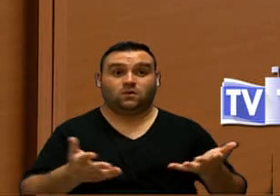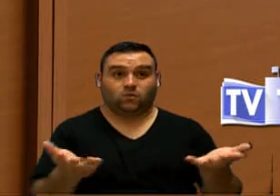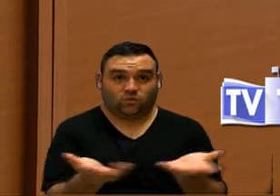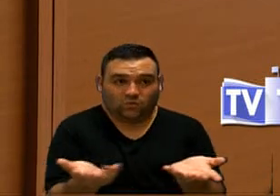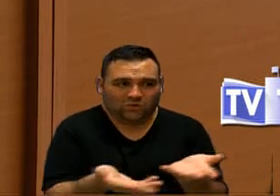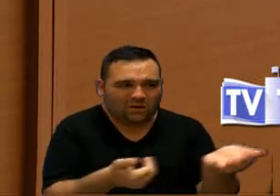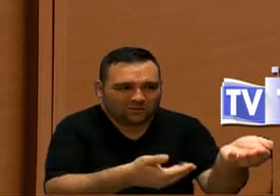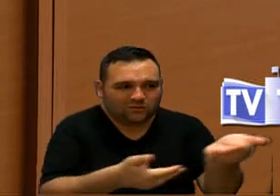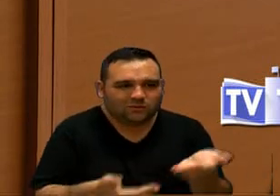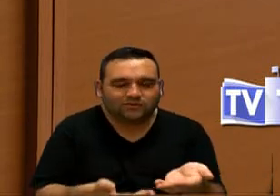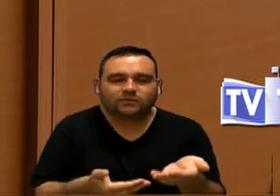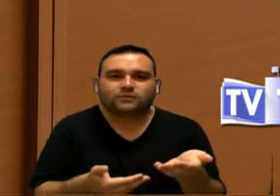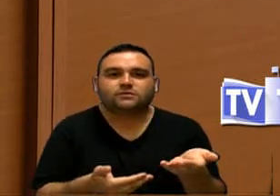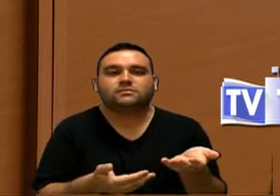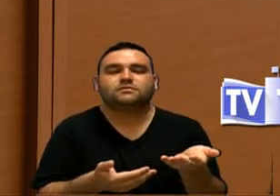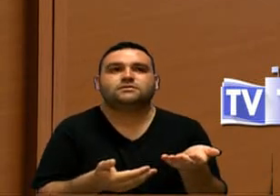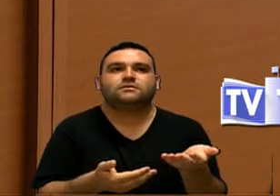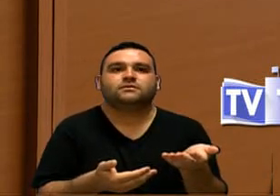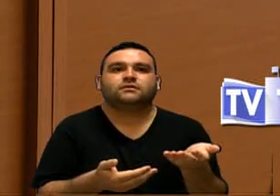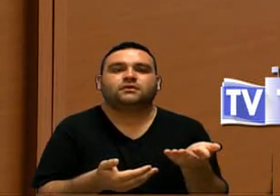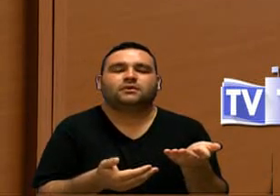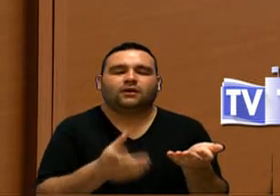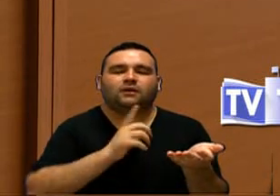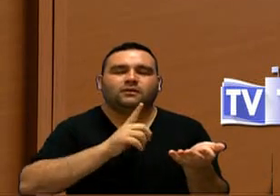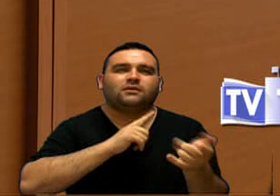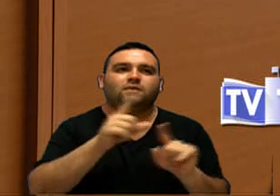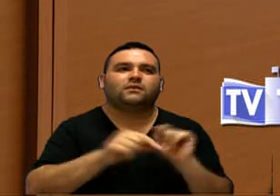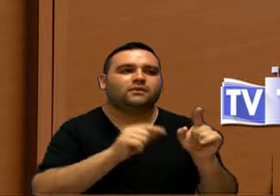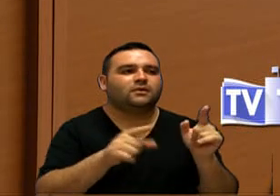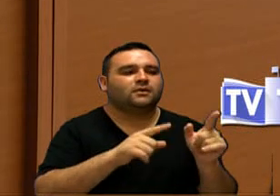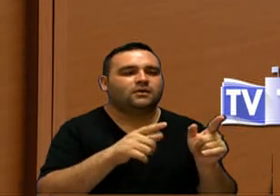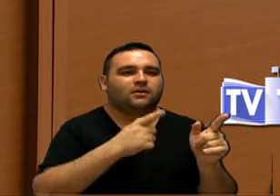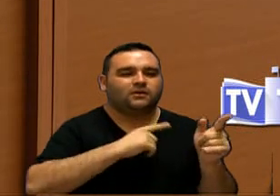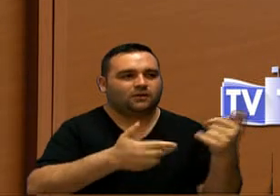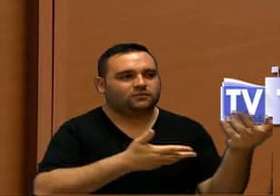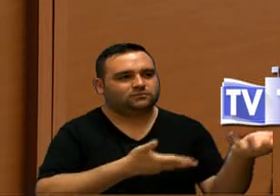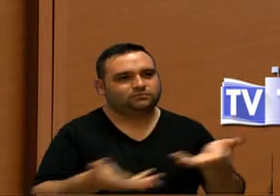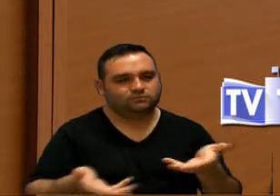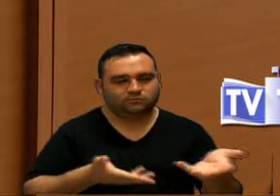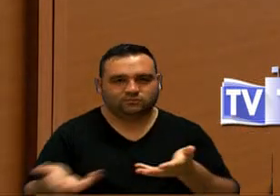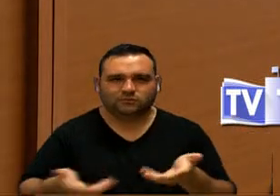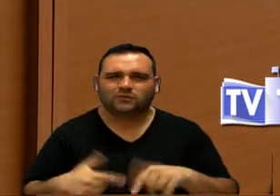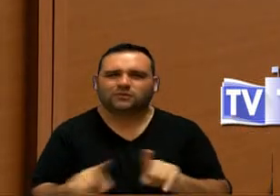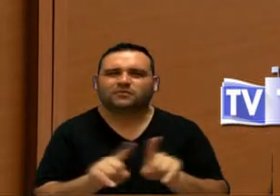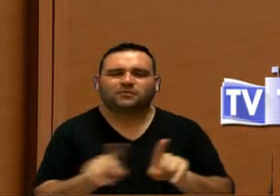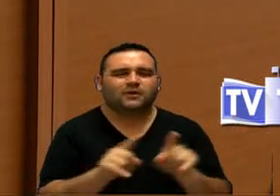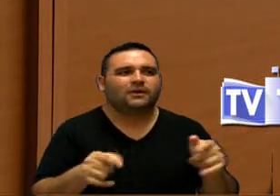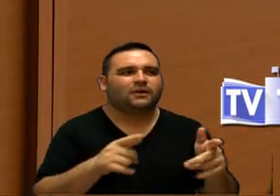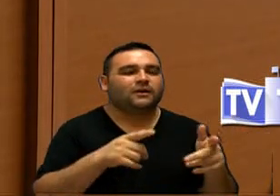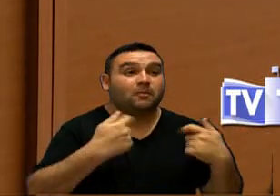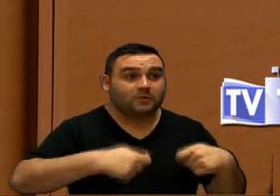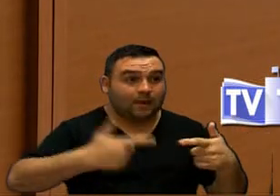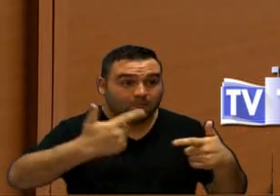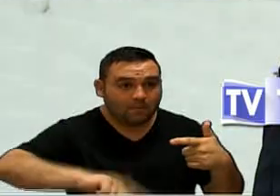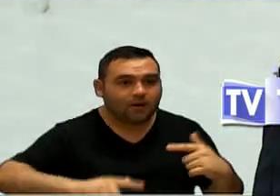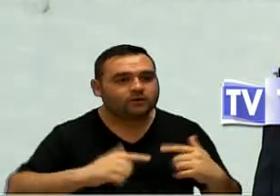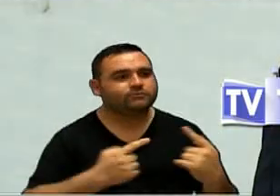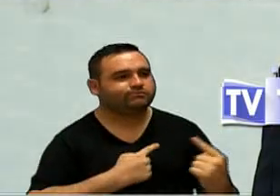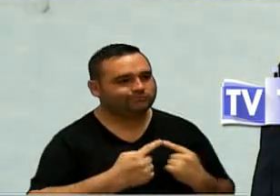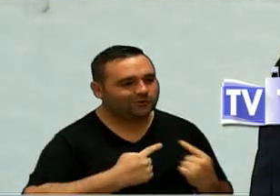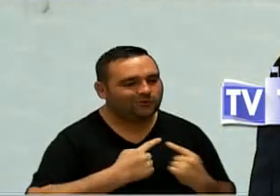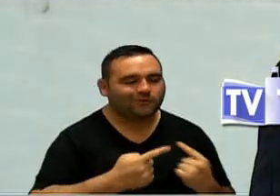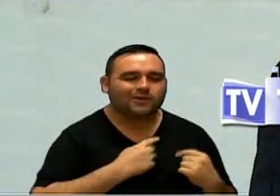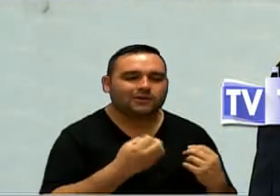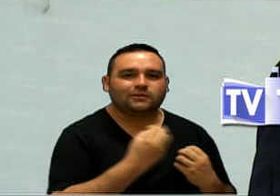Nesse convite estão os ingressos de vocês. Se precisarem de mais, podem falar